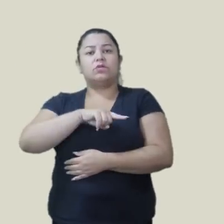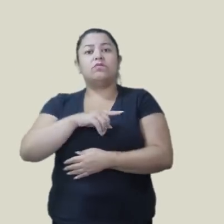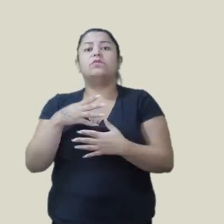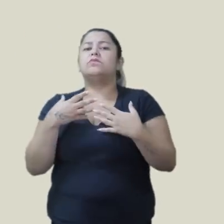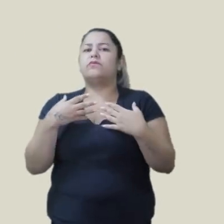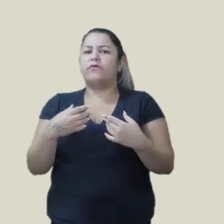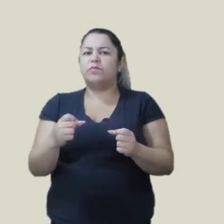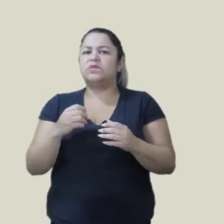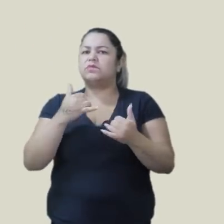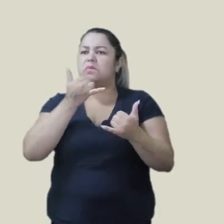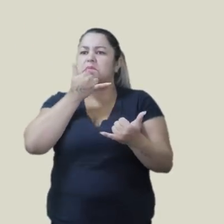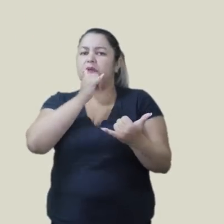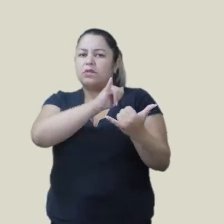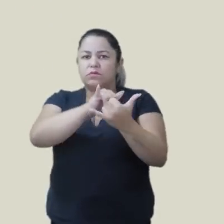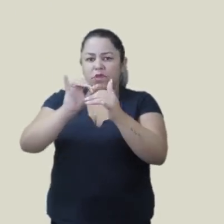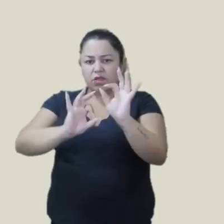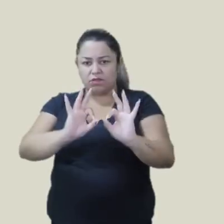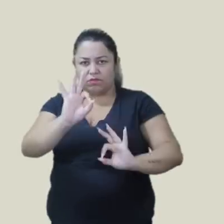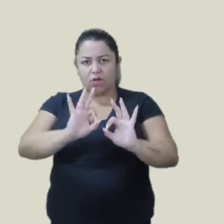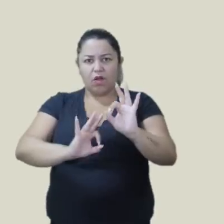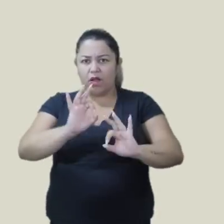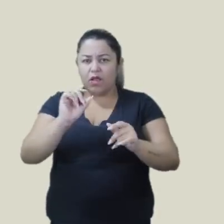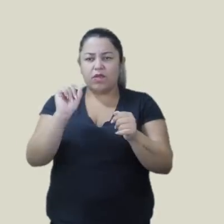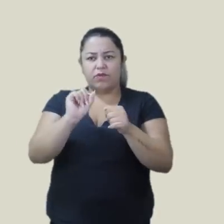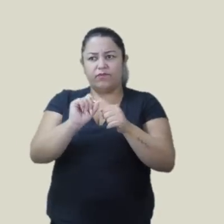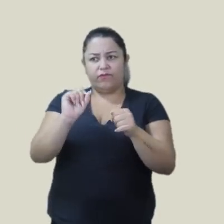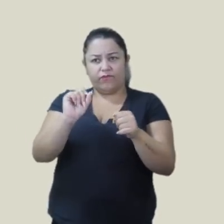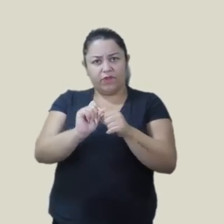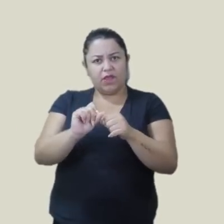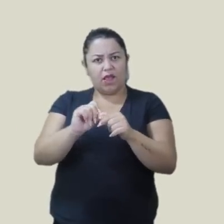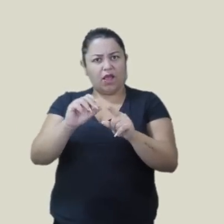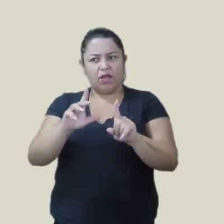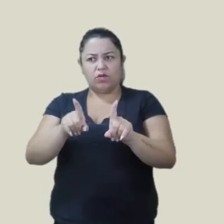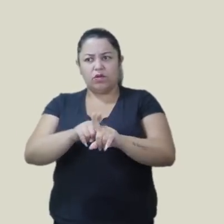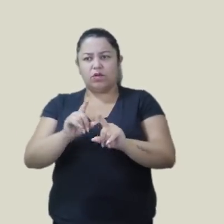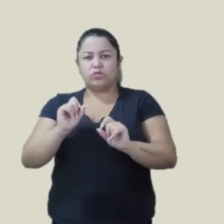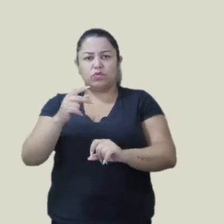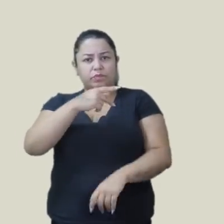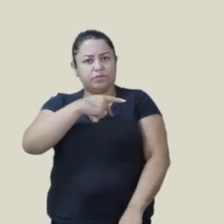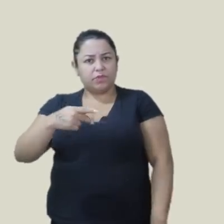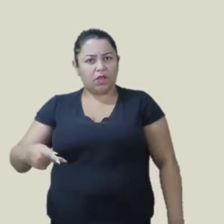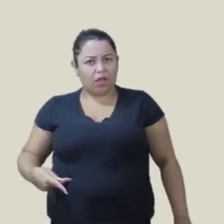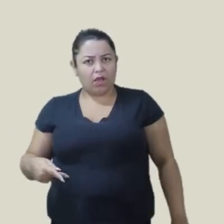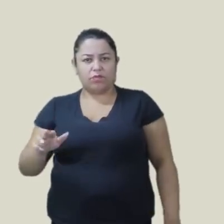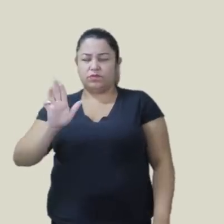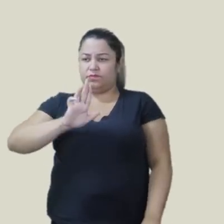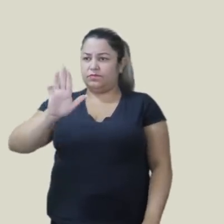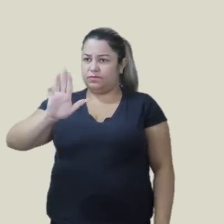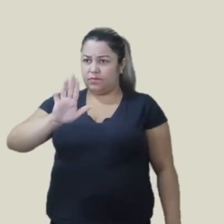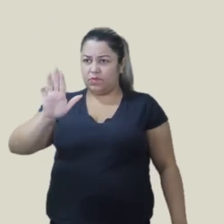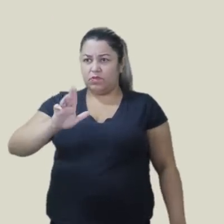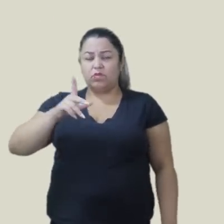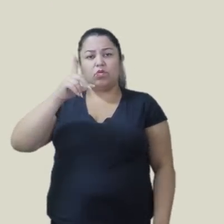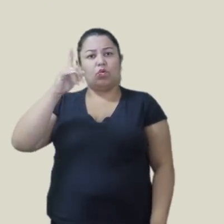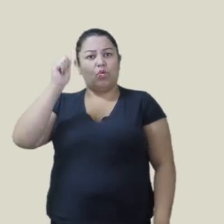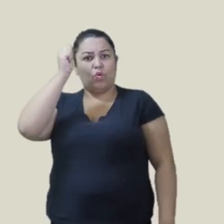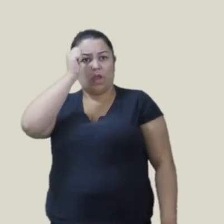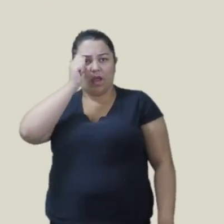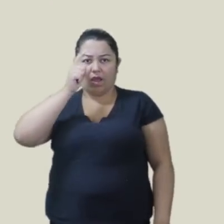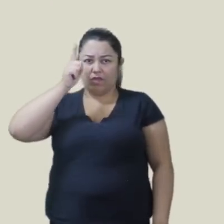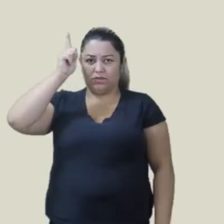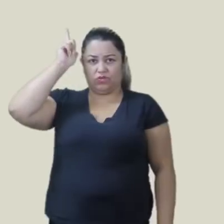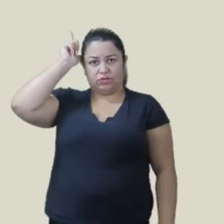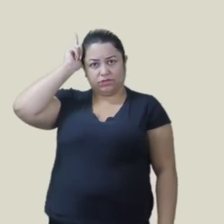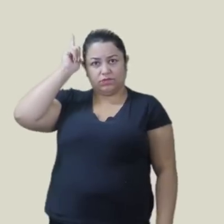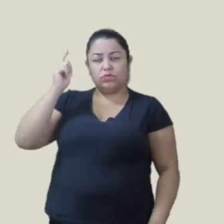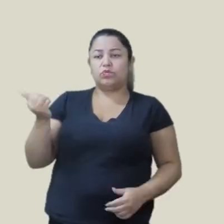quem organizou, praticou, ameaçou a vida do presidente Lula, do Alexandre de Moraes,